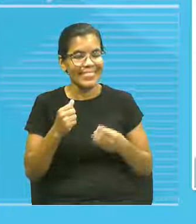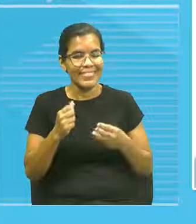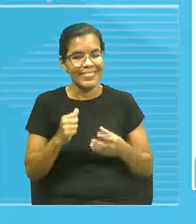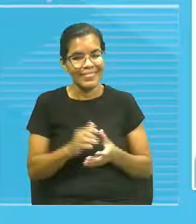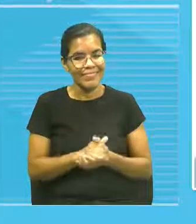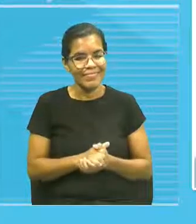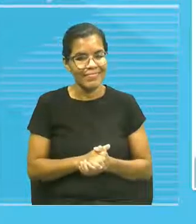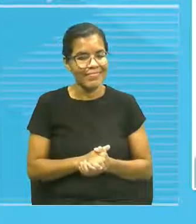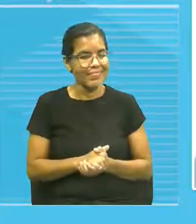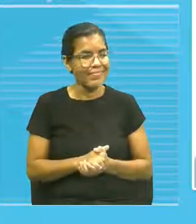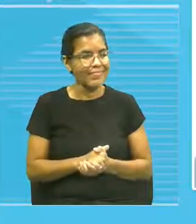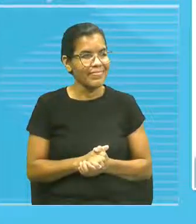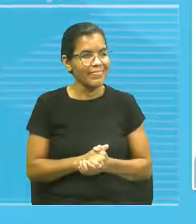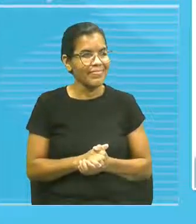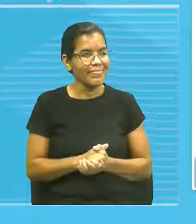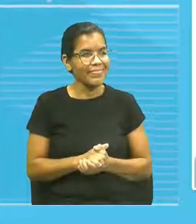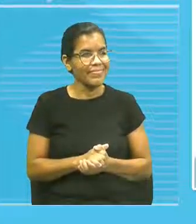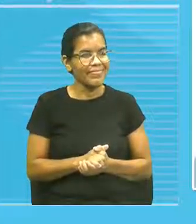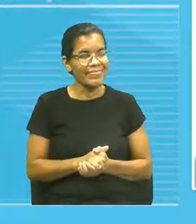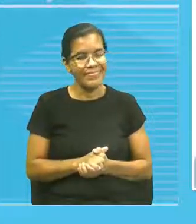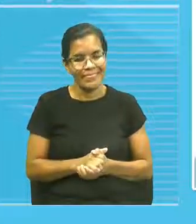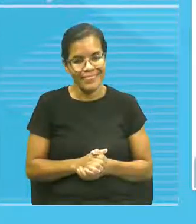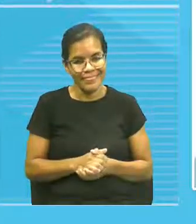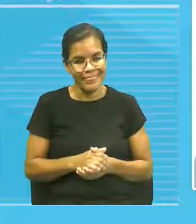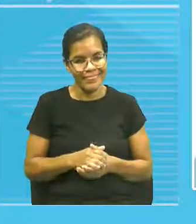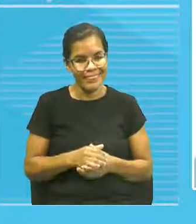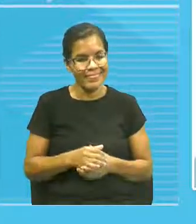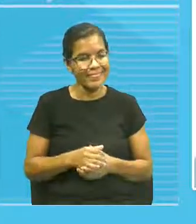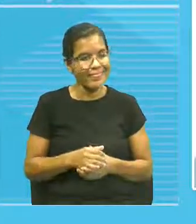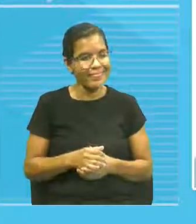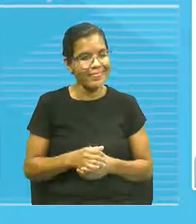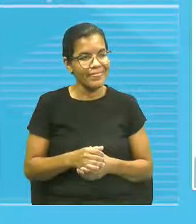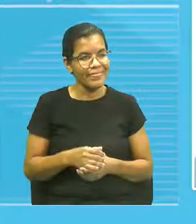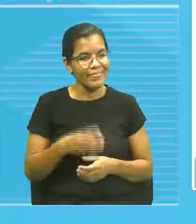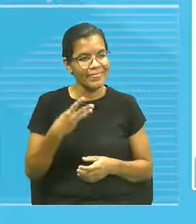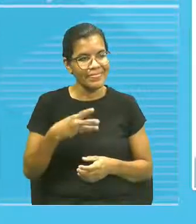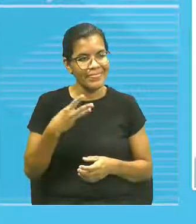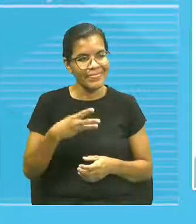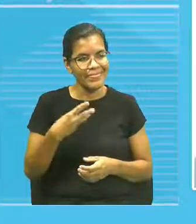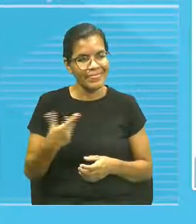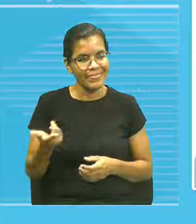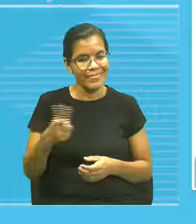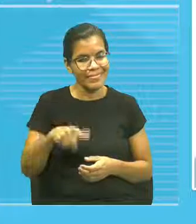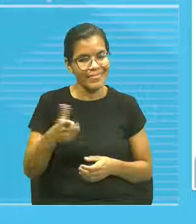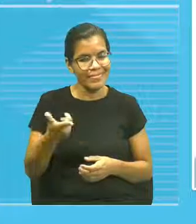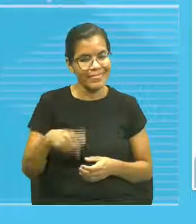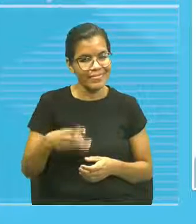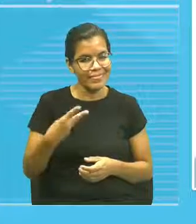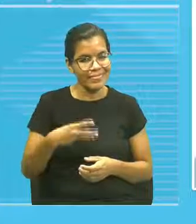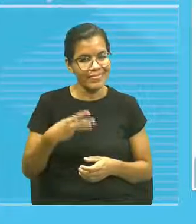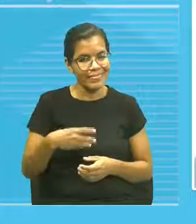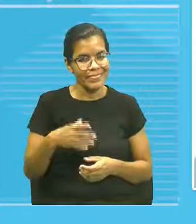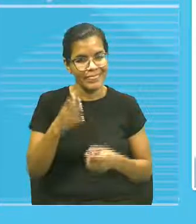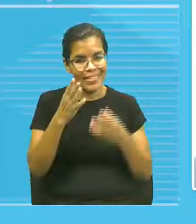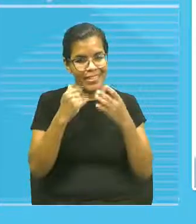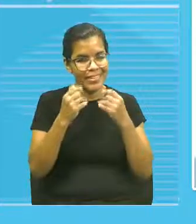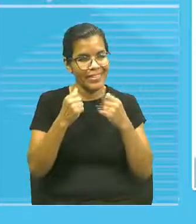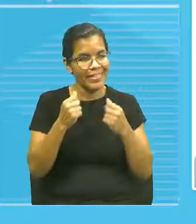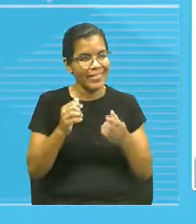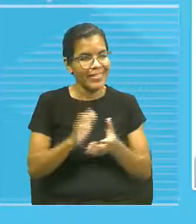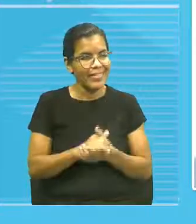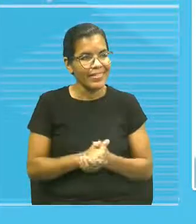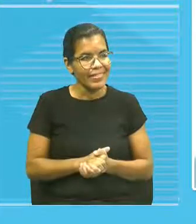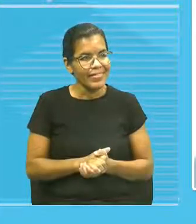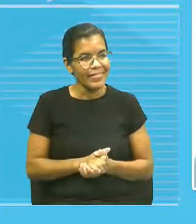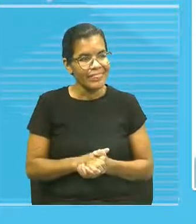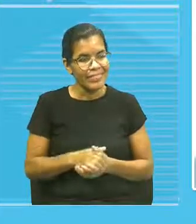hoje, meio-dia, fossem uns três quentinhas, Adriana. Não é três quentinhas, presta atenção. Eu comi a minha quentinha, mas aí a Rosinha ofereceu